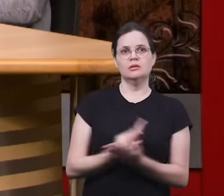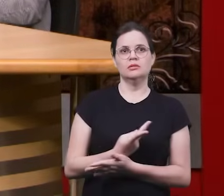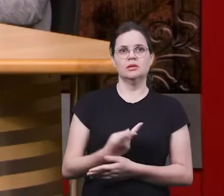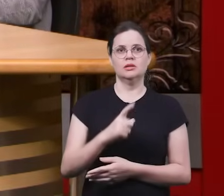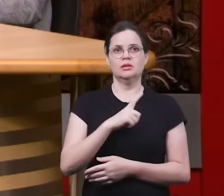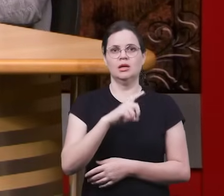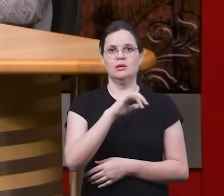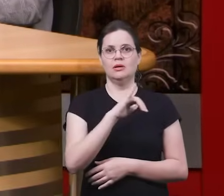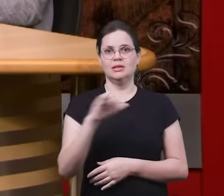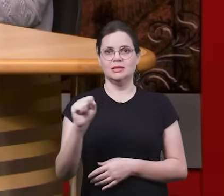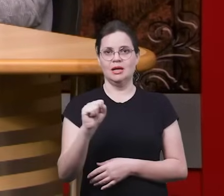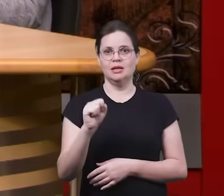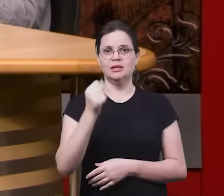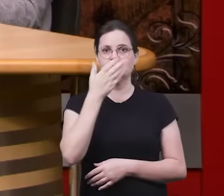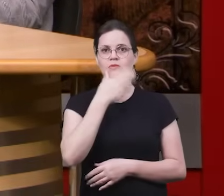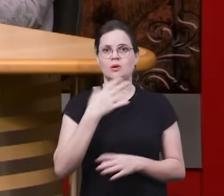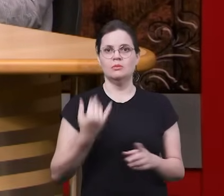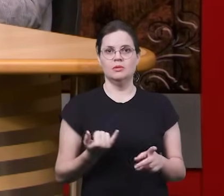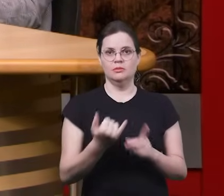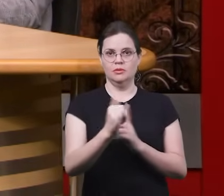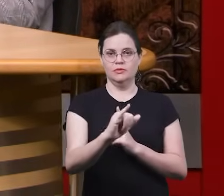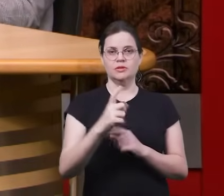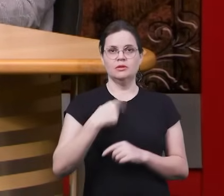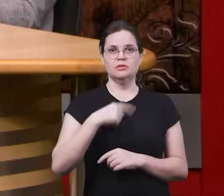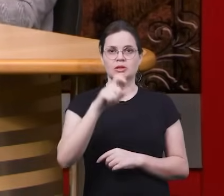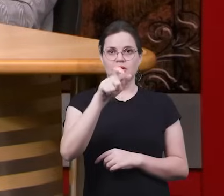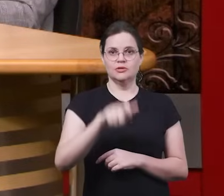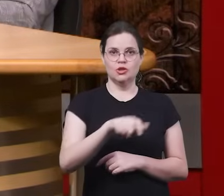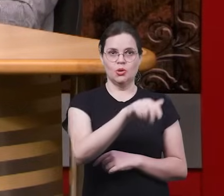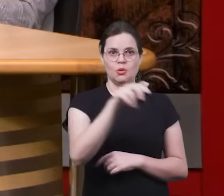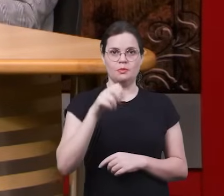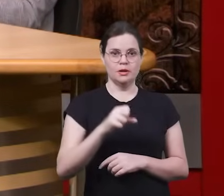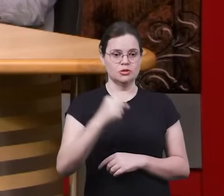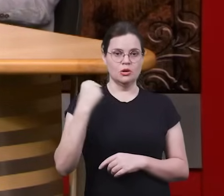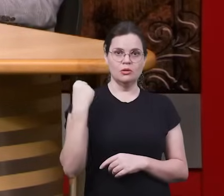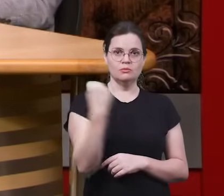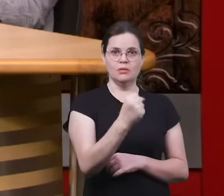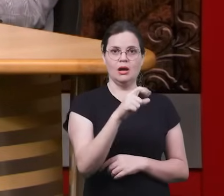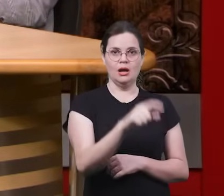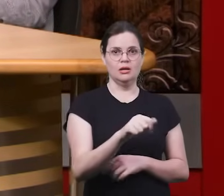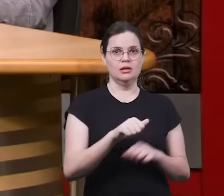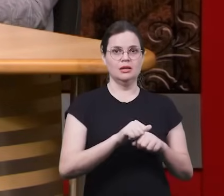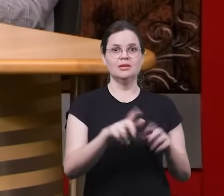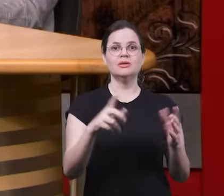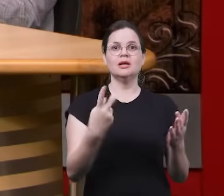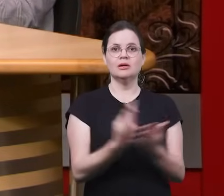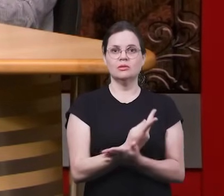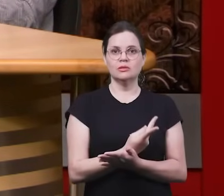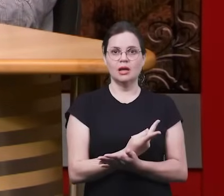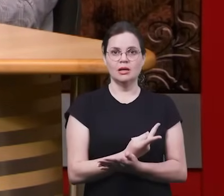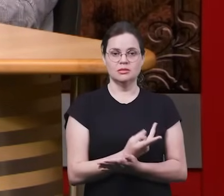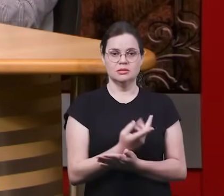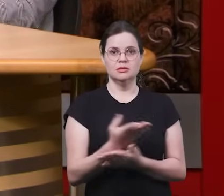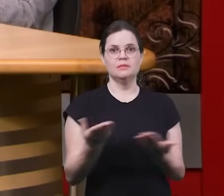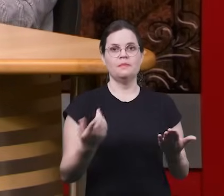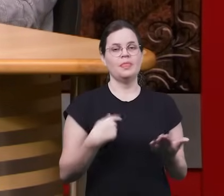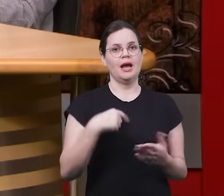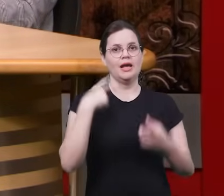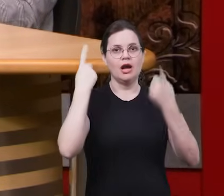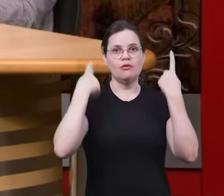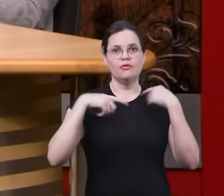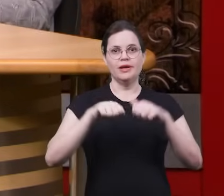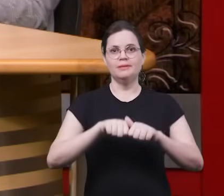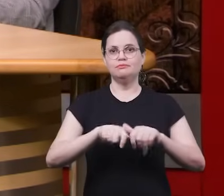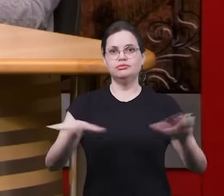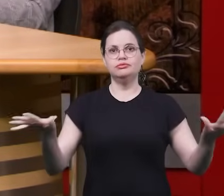o pastor e dispersa Exatamente. o rebanho, né? Porque Então, se o pastor...